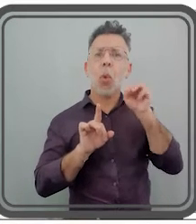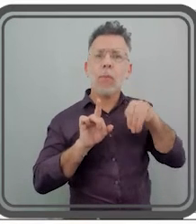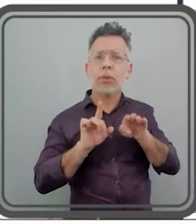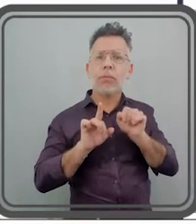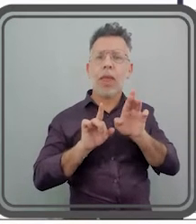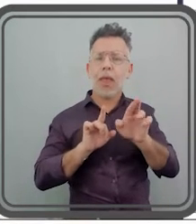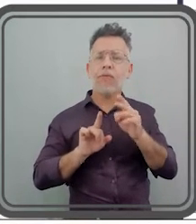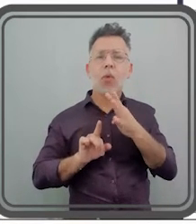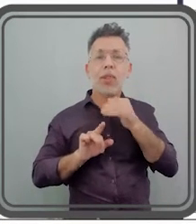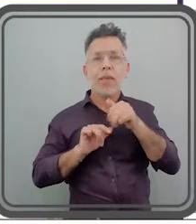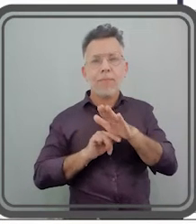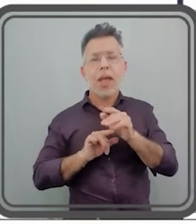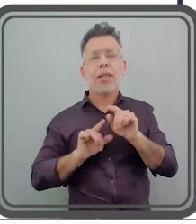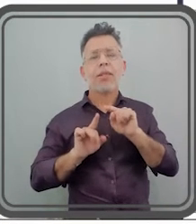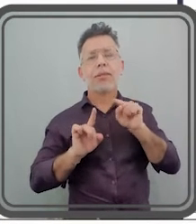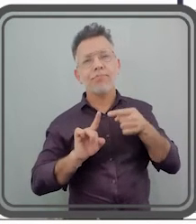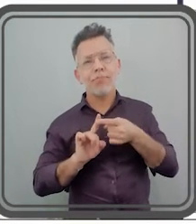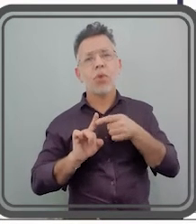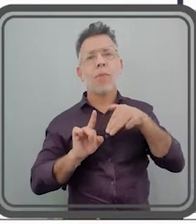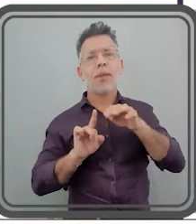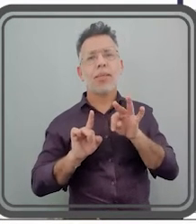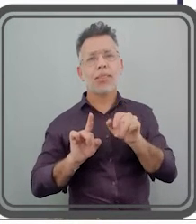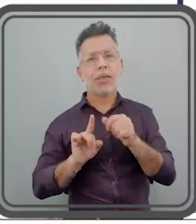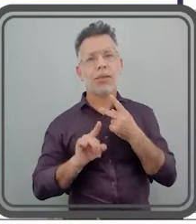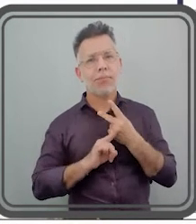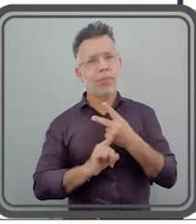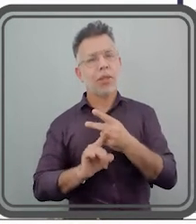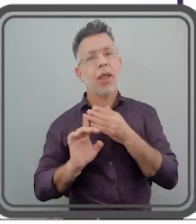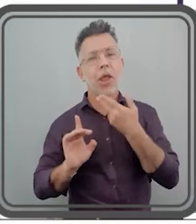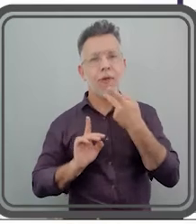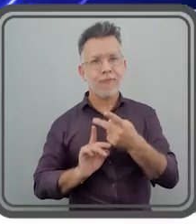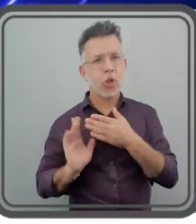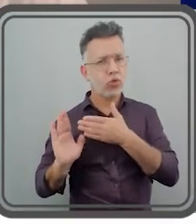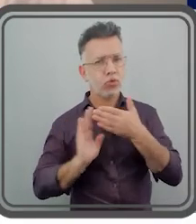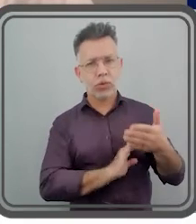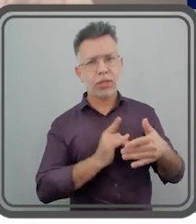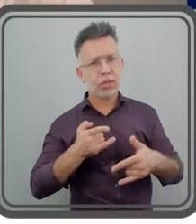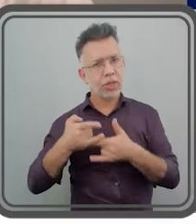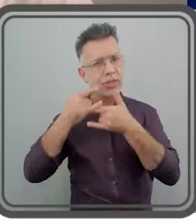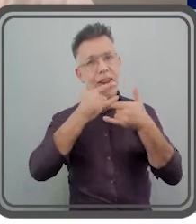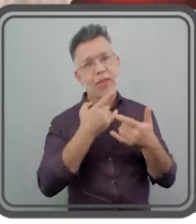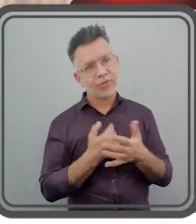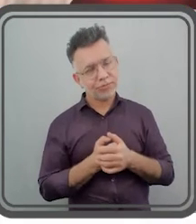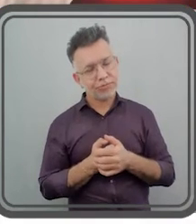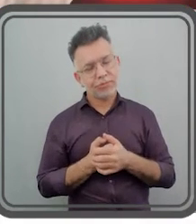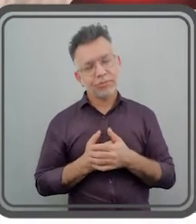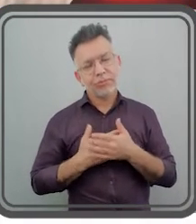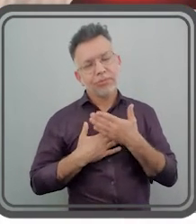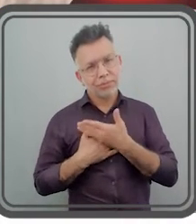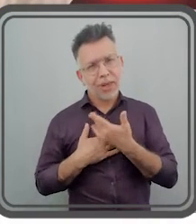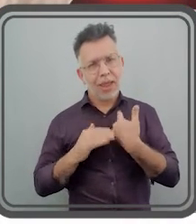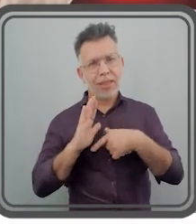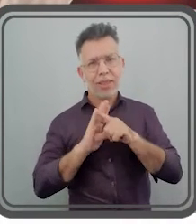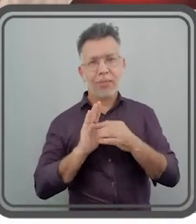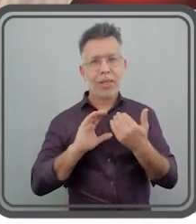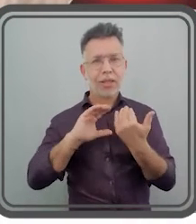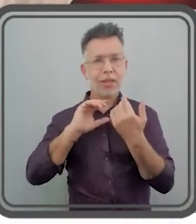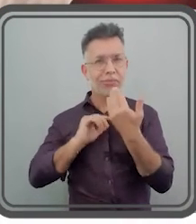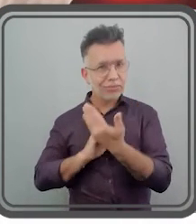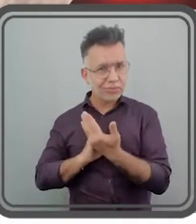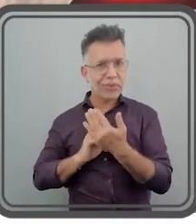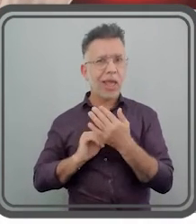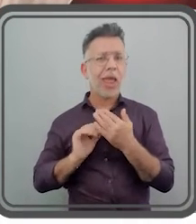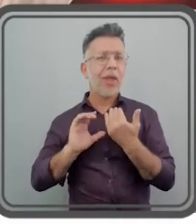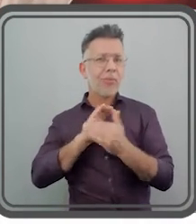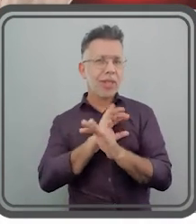e vai conhecer um pouco mais do meta buscador e tudo que a gente falou durante a nossa Live se você me permite antes de eu passar para você